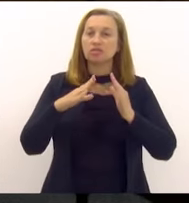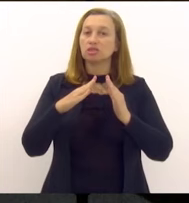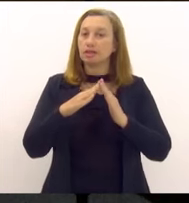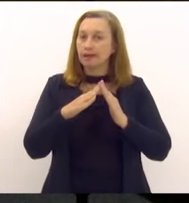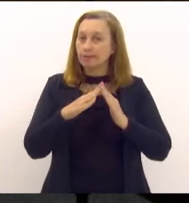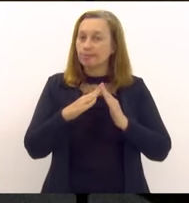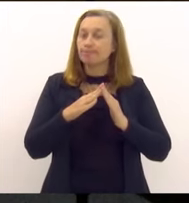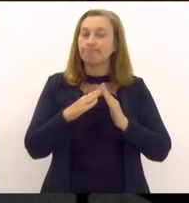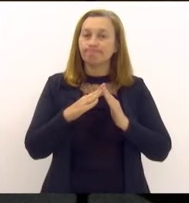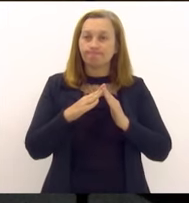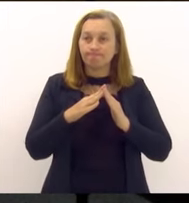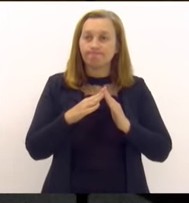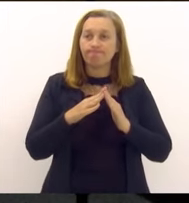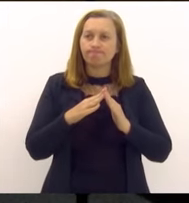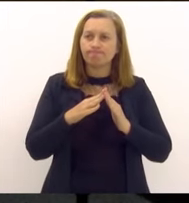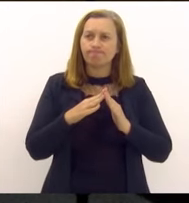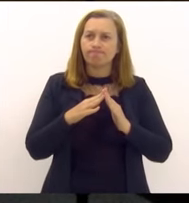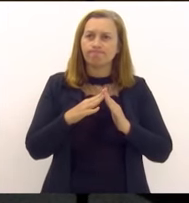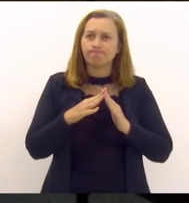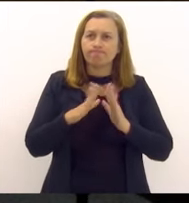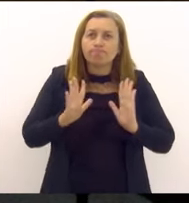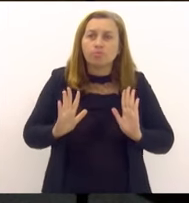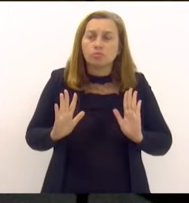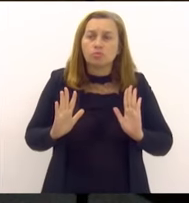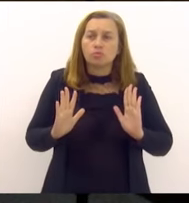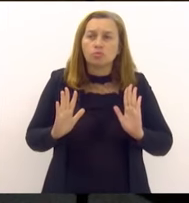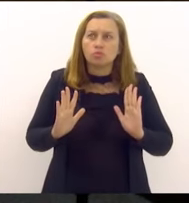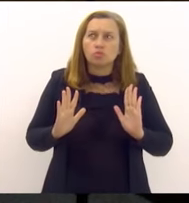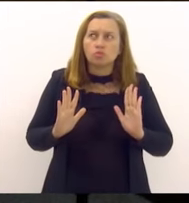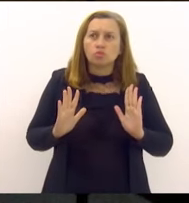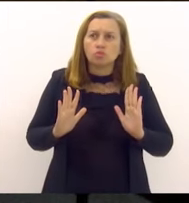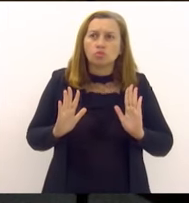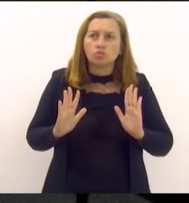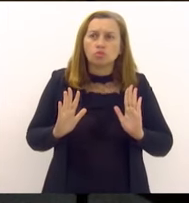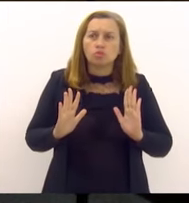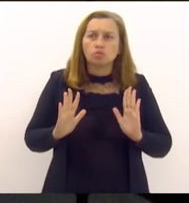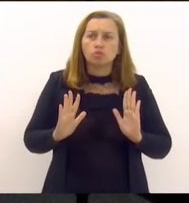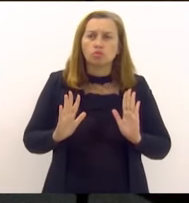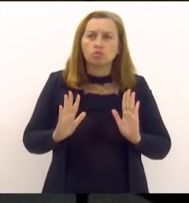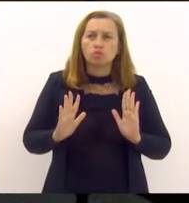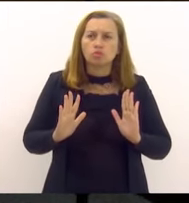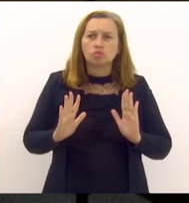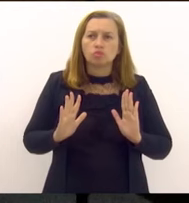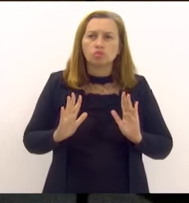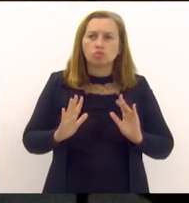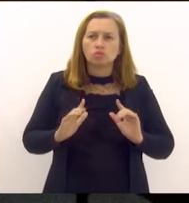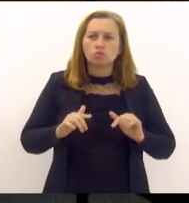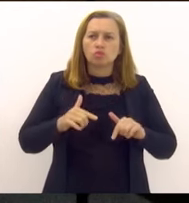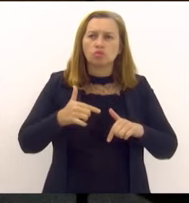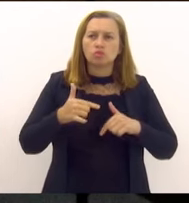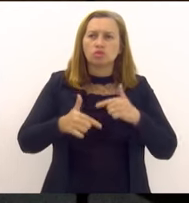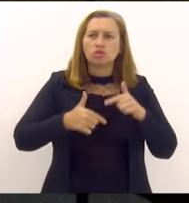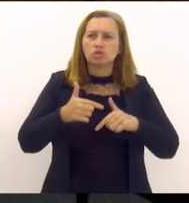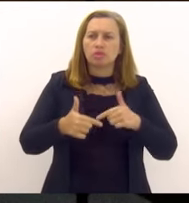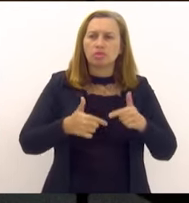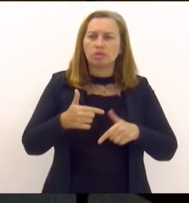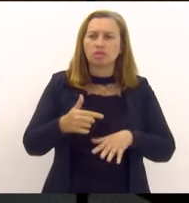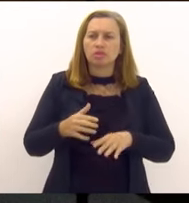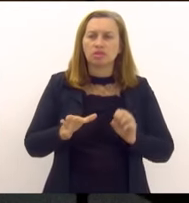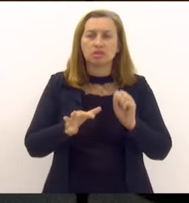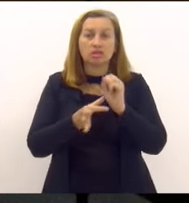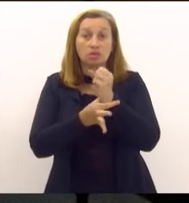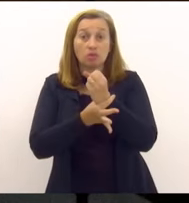casa, num evento cometido supostamente por agentes de segurança e na frente de